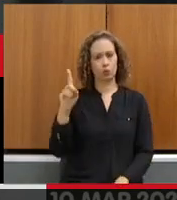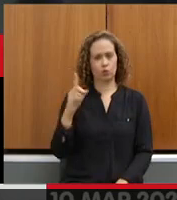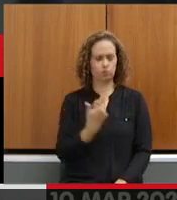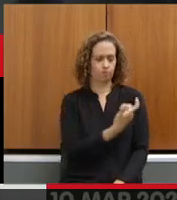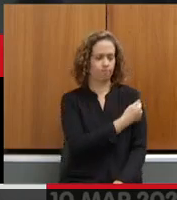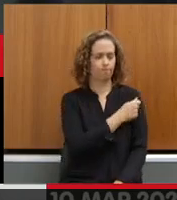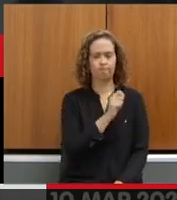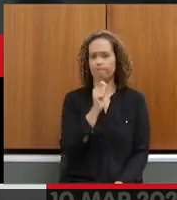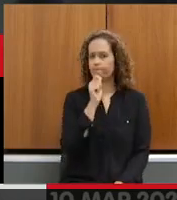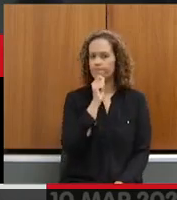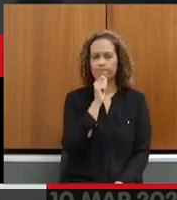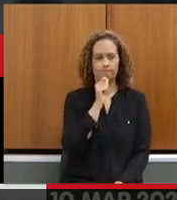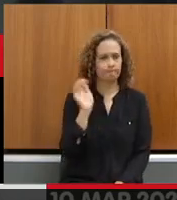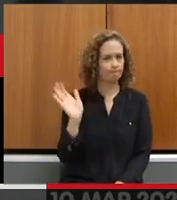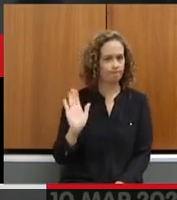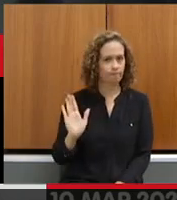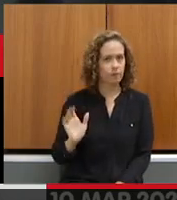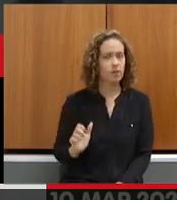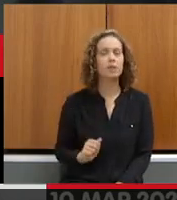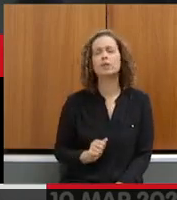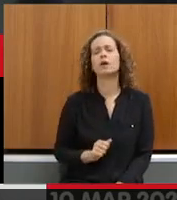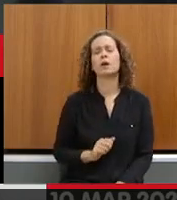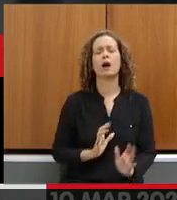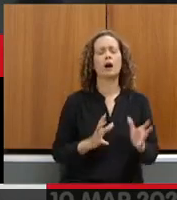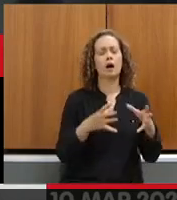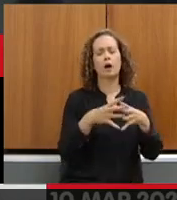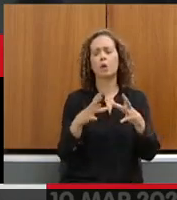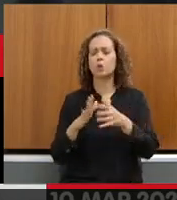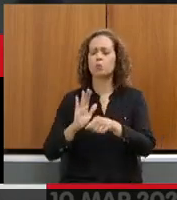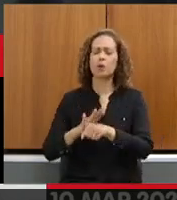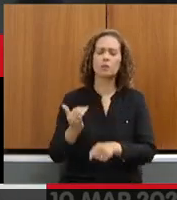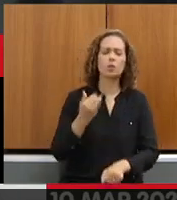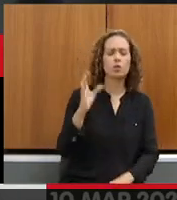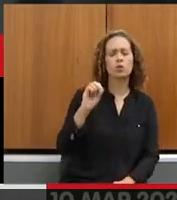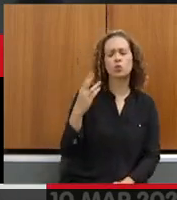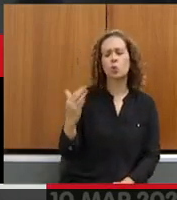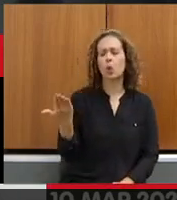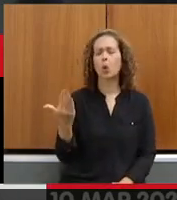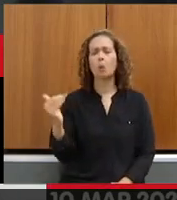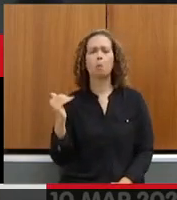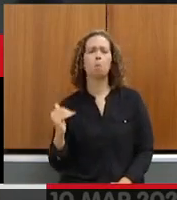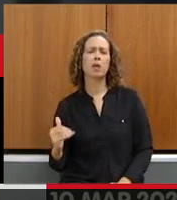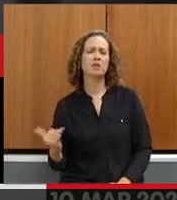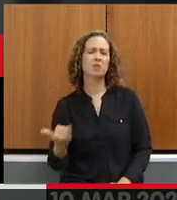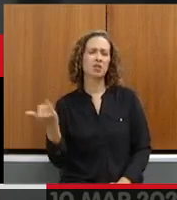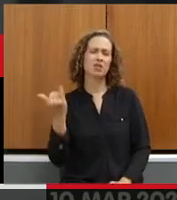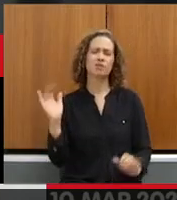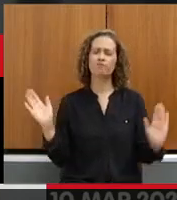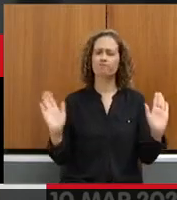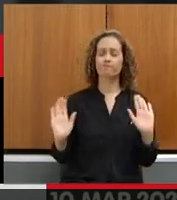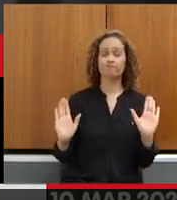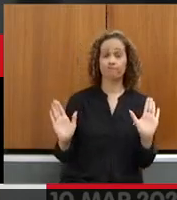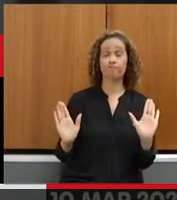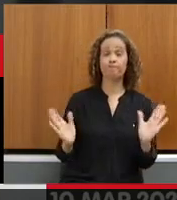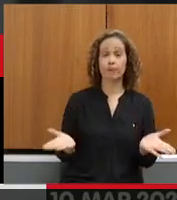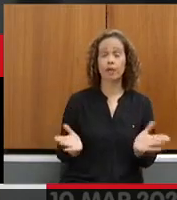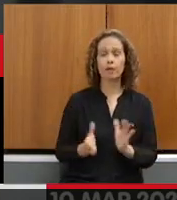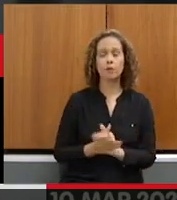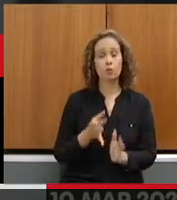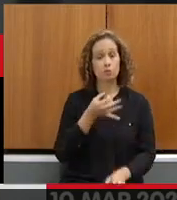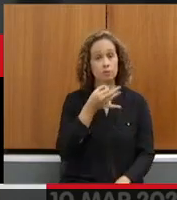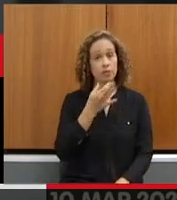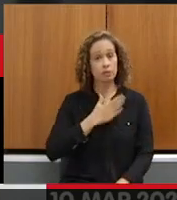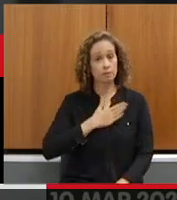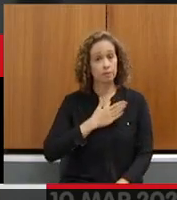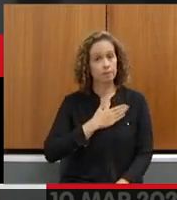foi eu não considera ninguém mais importante ou menos importante é isso não é uma visão minha eu isso